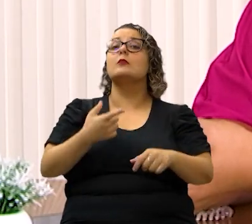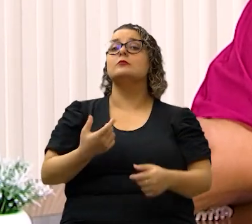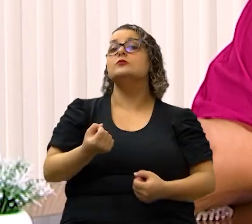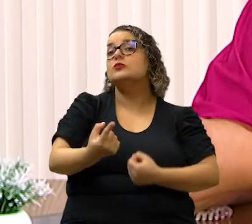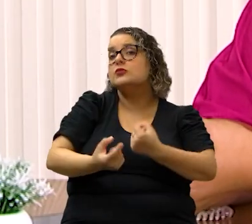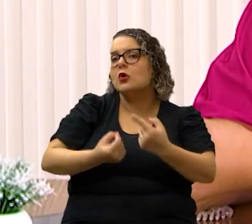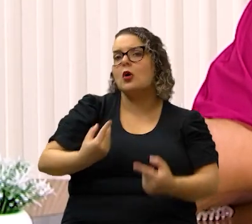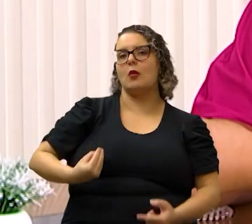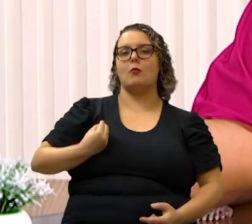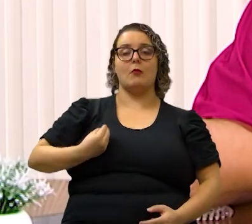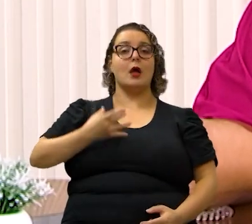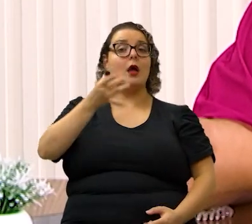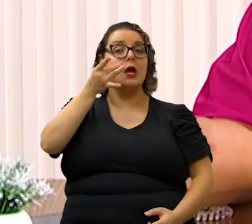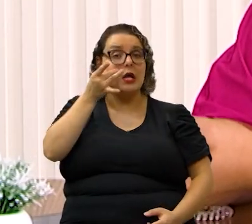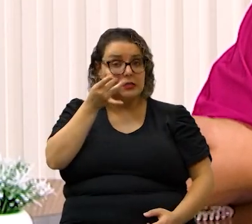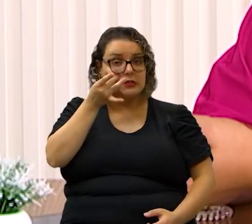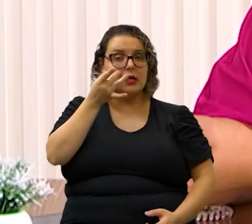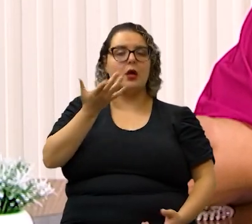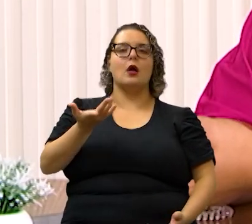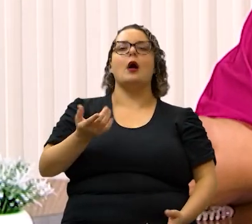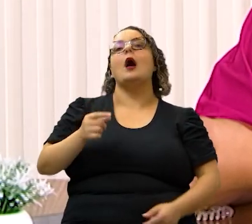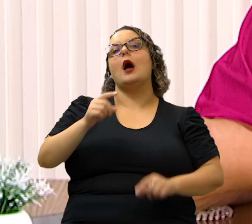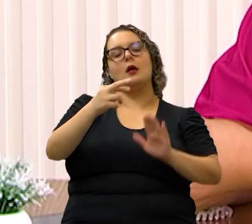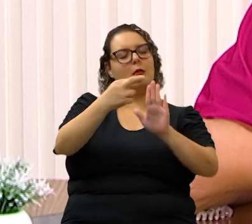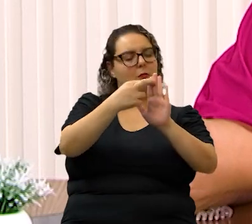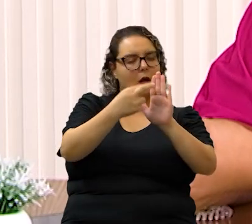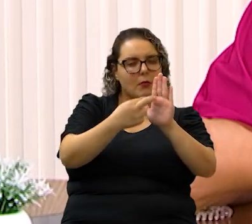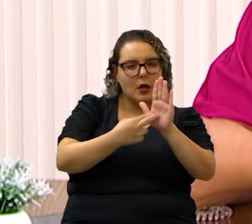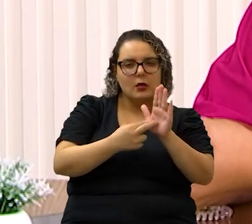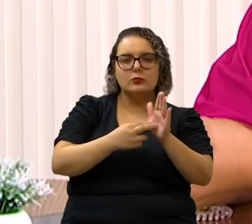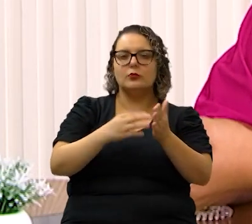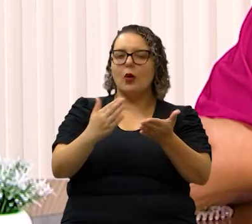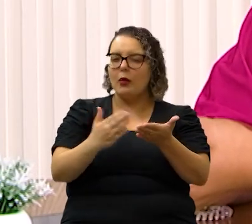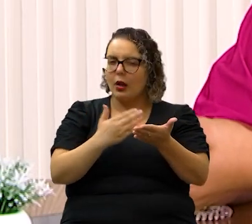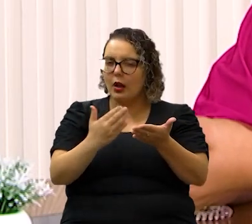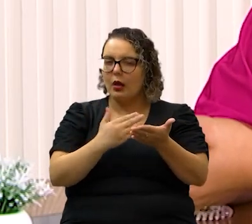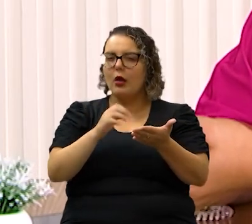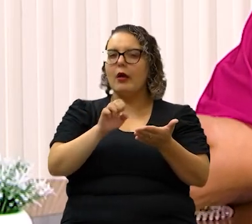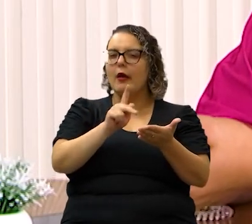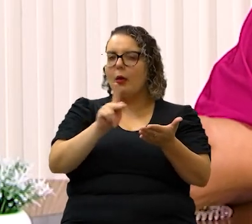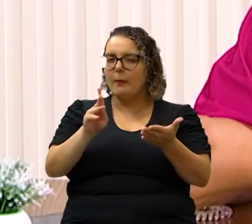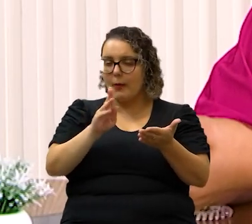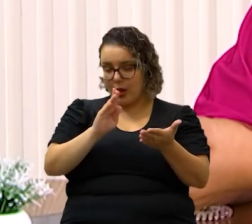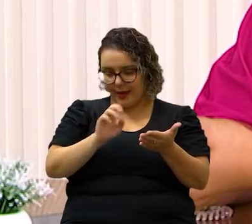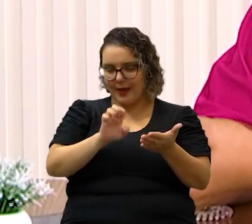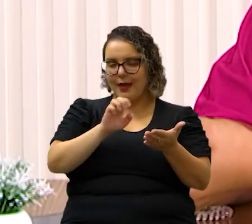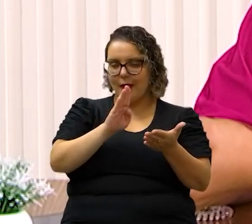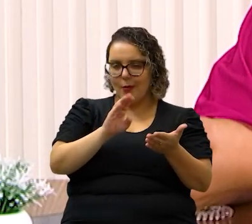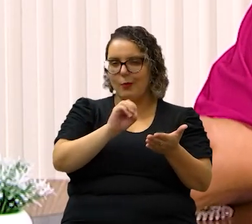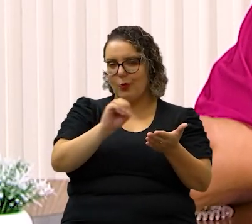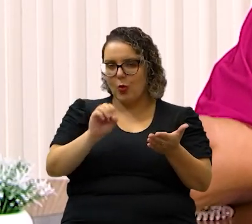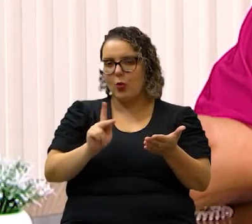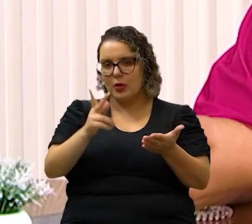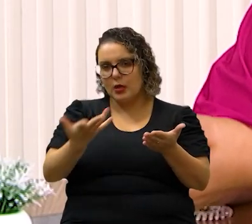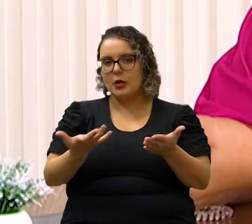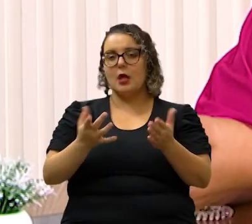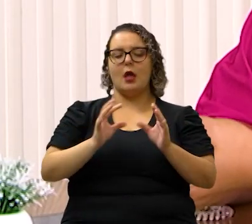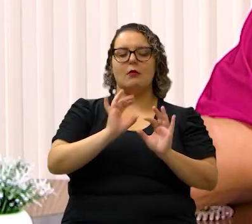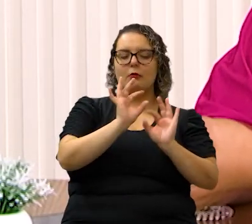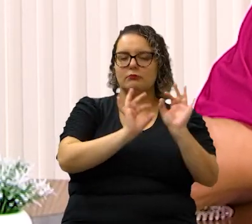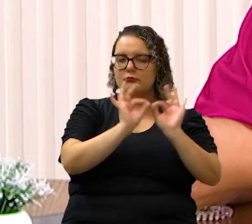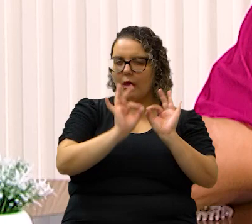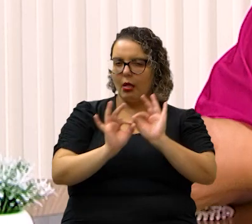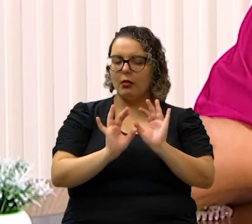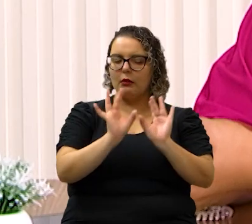de colocar algo presencial. Era o momento de realmente colocar aquelas receitas que estavam nos e-books, que a gente fazia em casa, gourmetizar essas